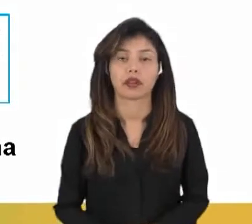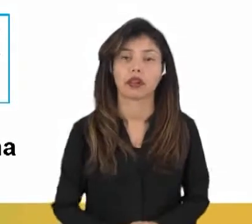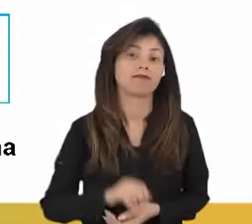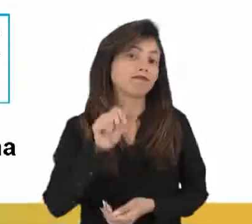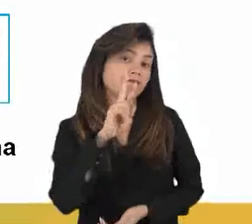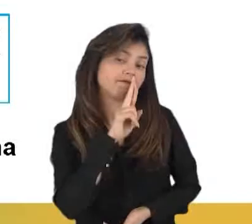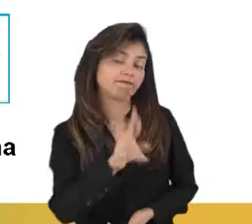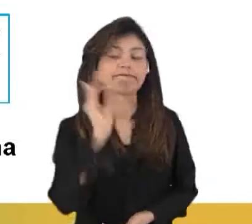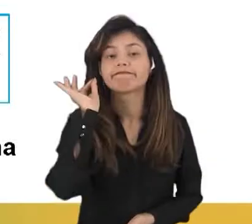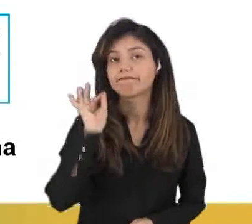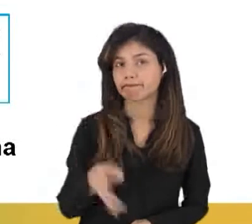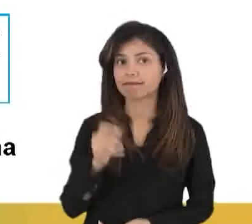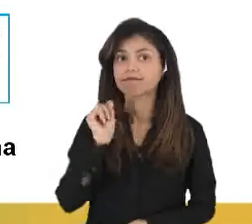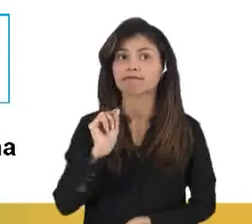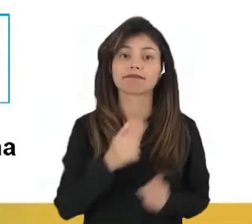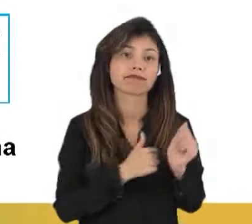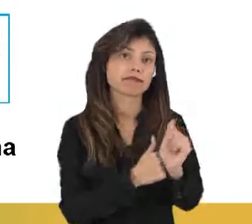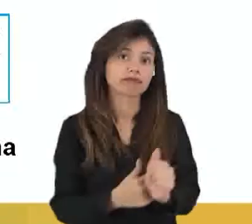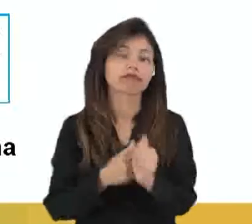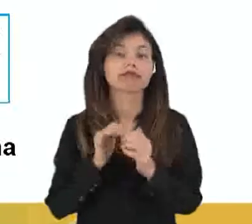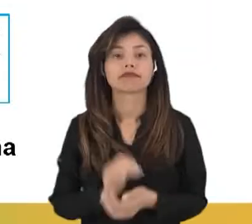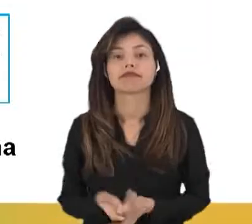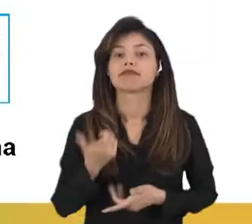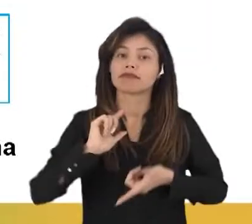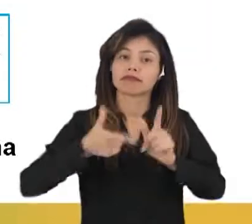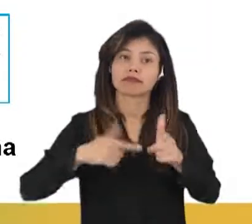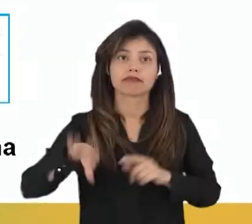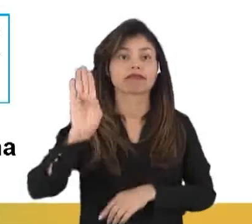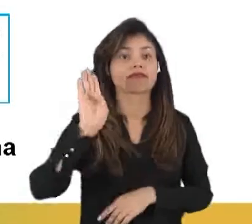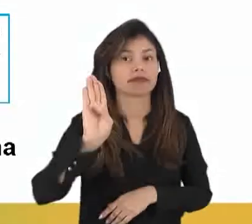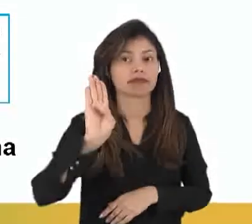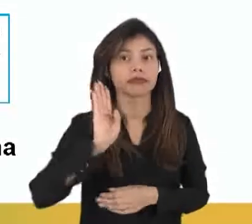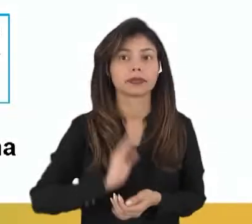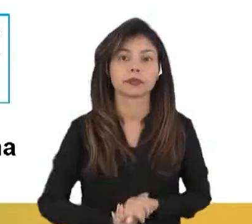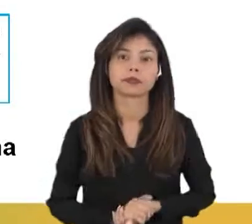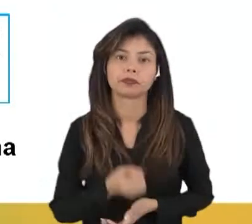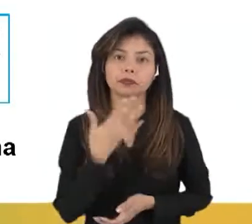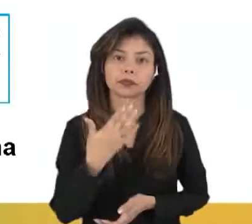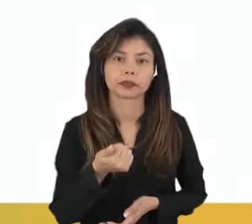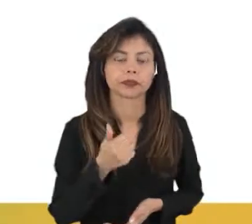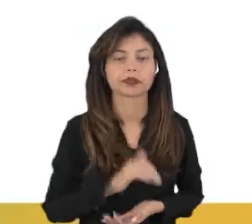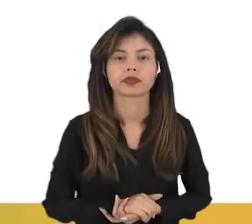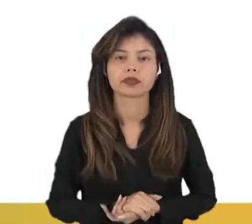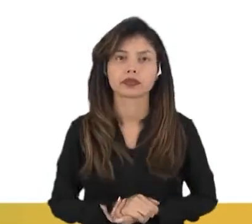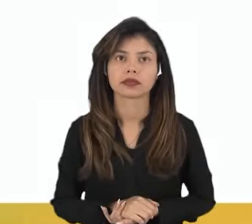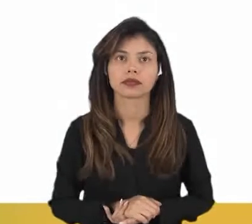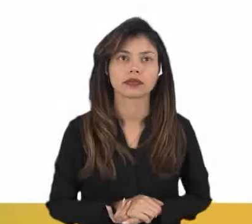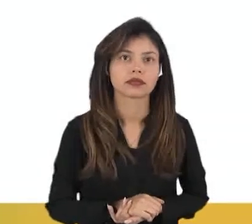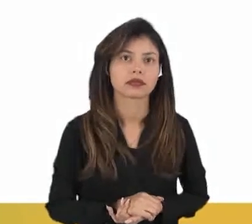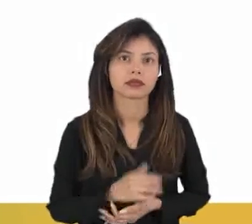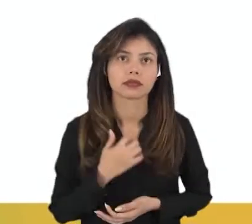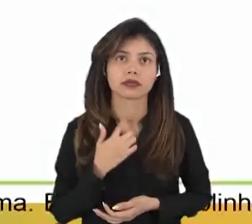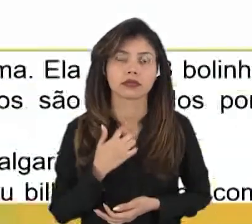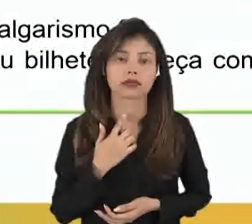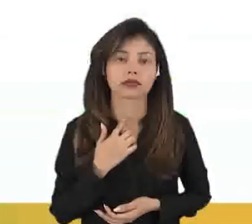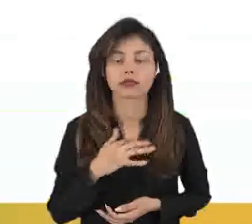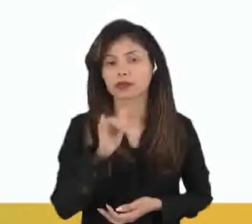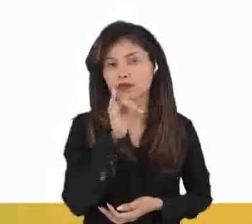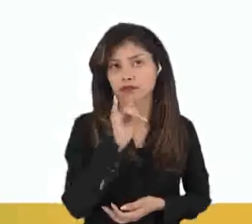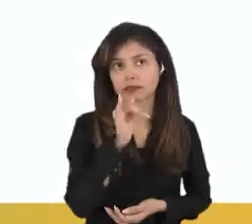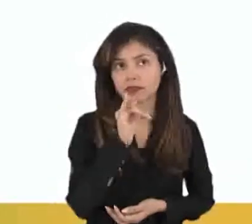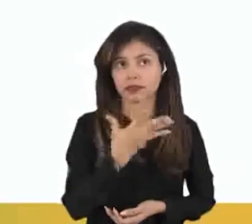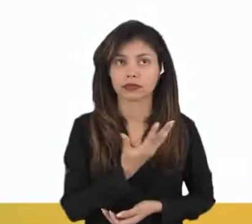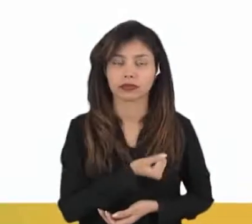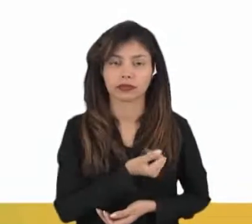nossa resposta correta, acompanhe aí comigo, é a letra B. Muito bem. Vamos então agora para o nosso exemplo de